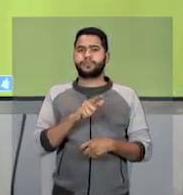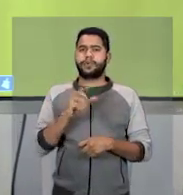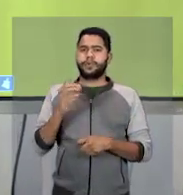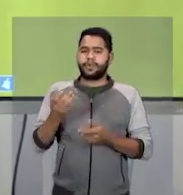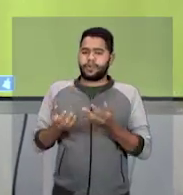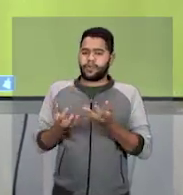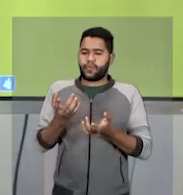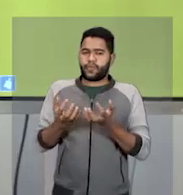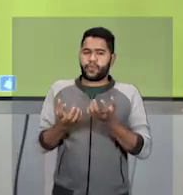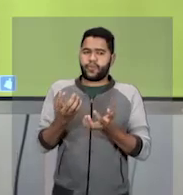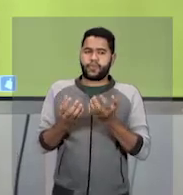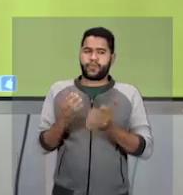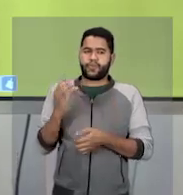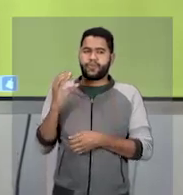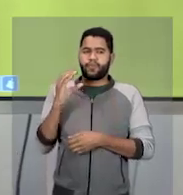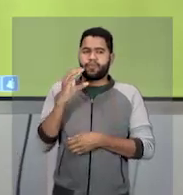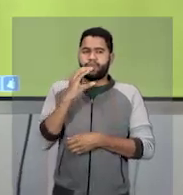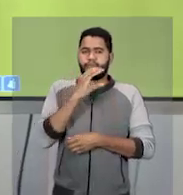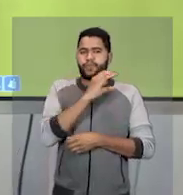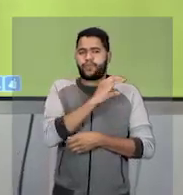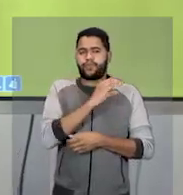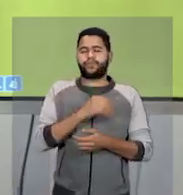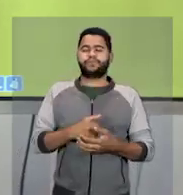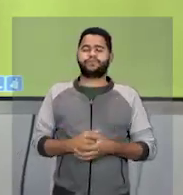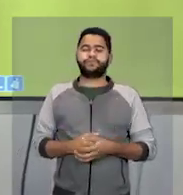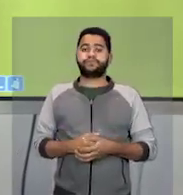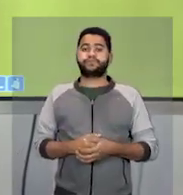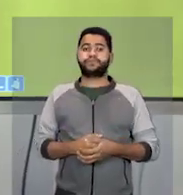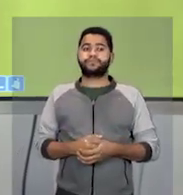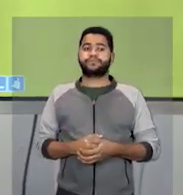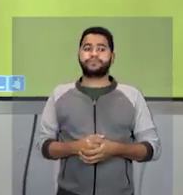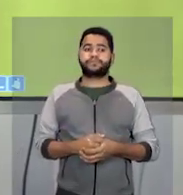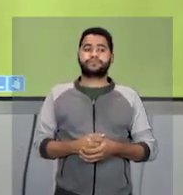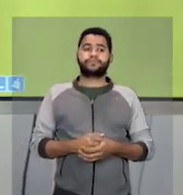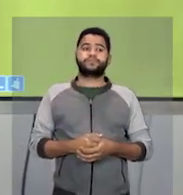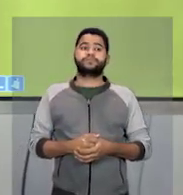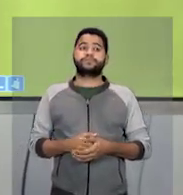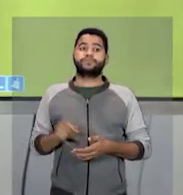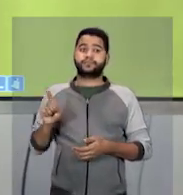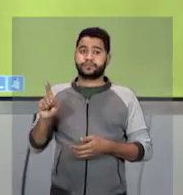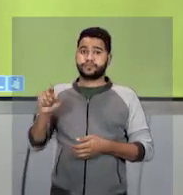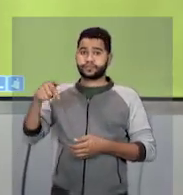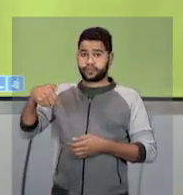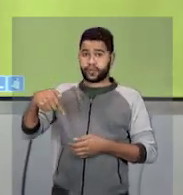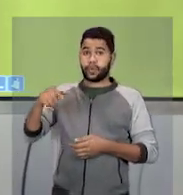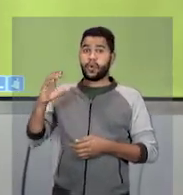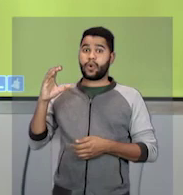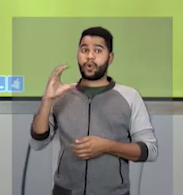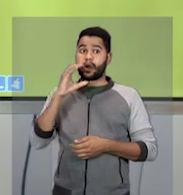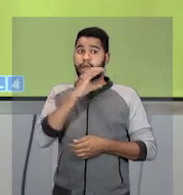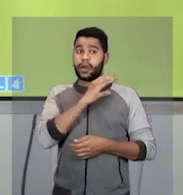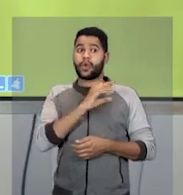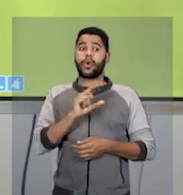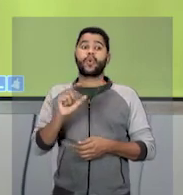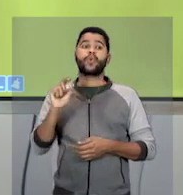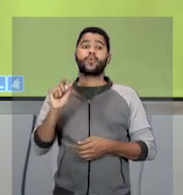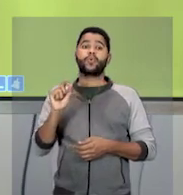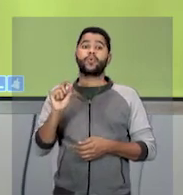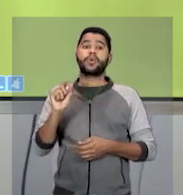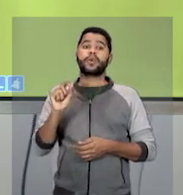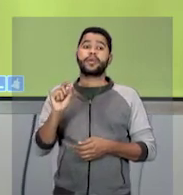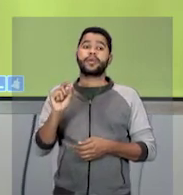aquecer aquele objeto. Então, o calor vai ser nada mais do